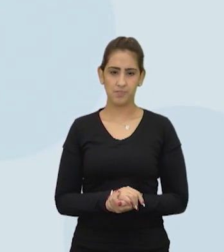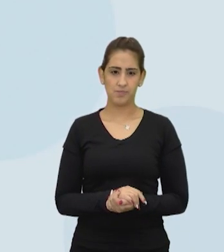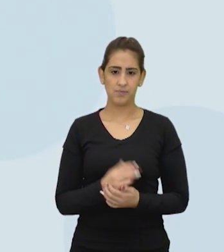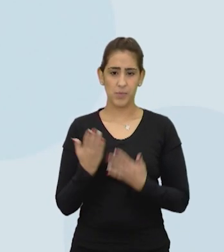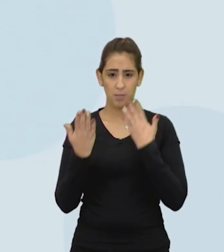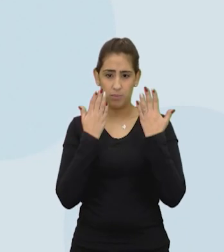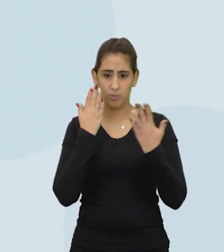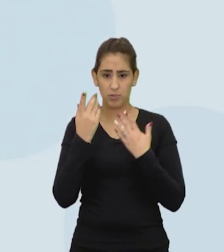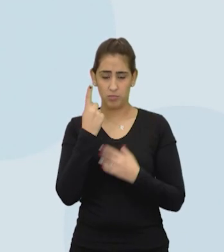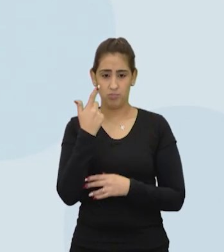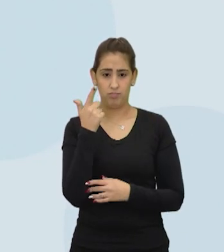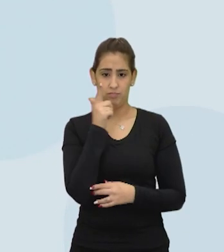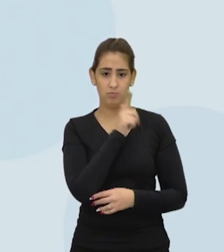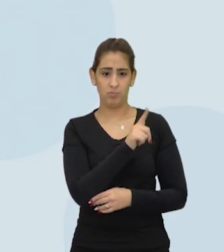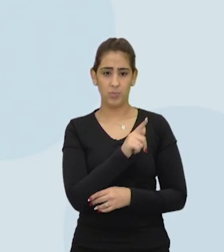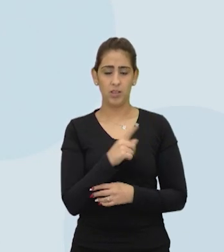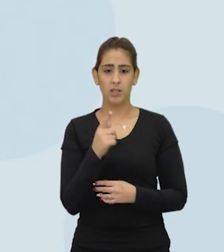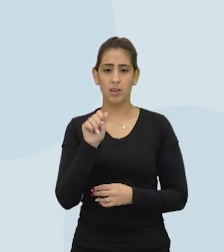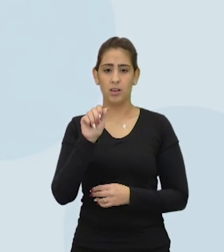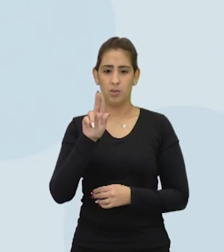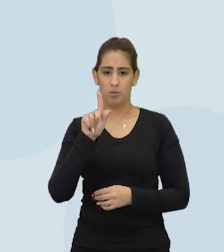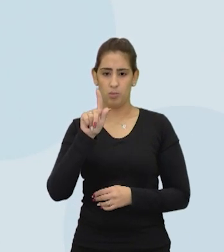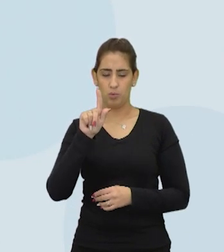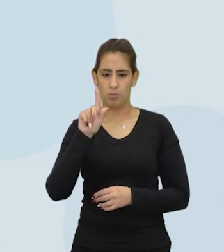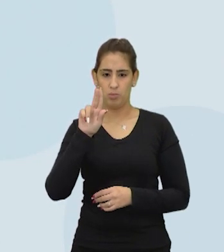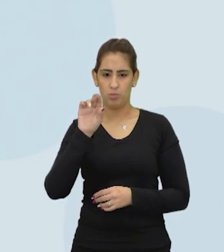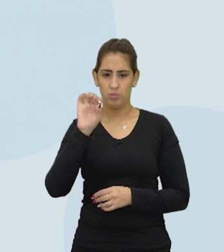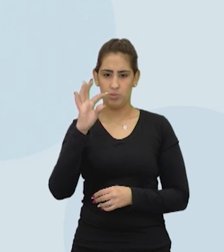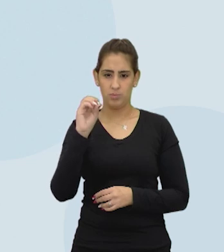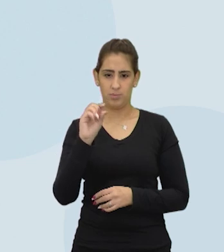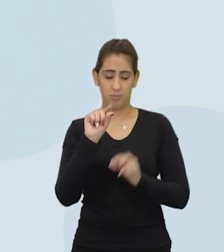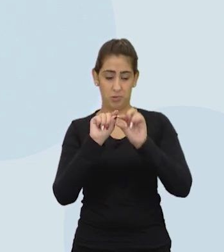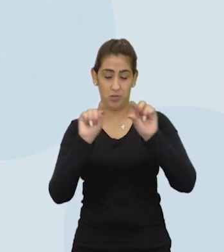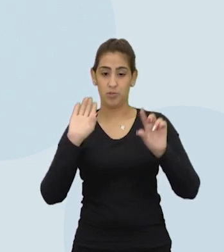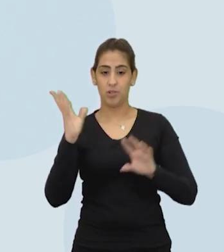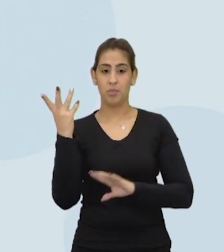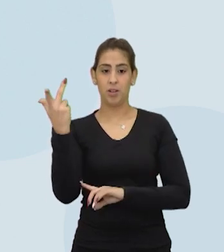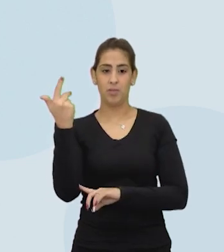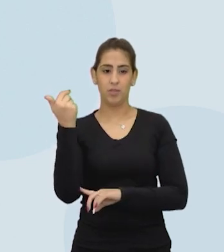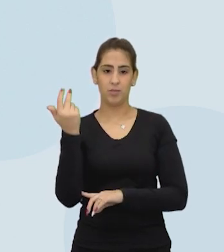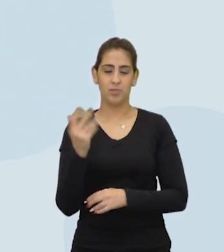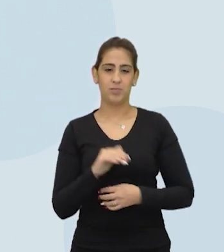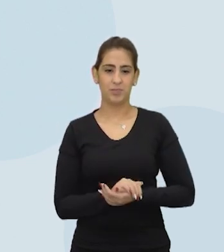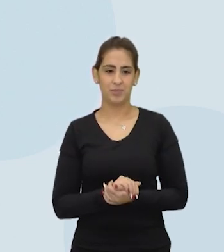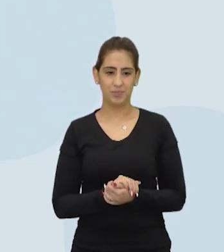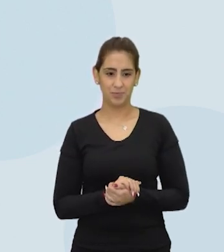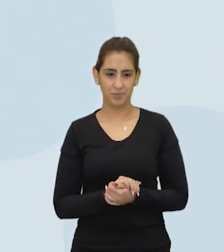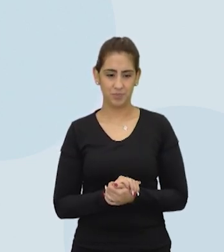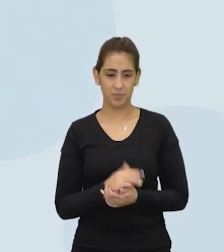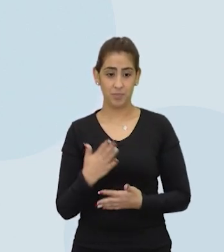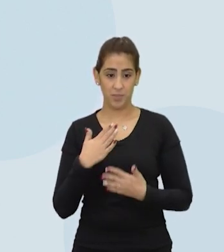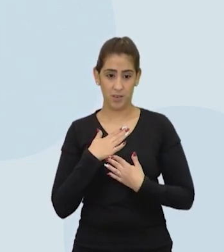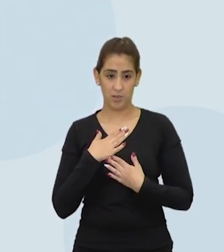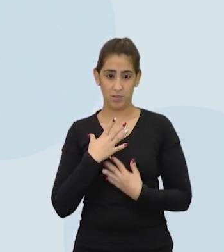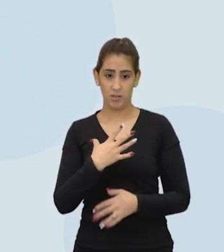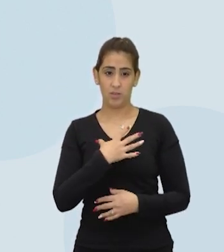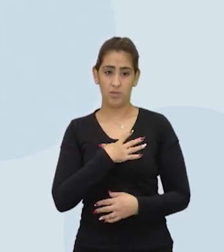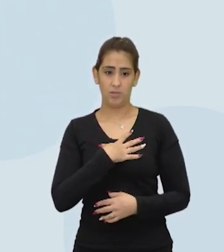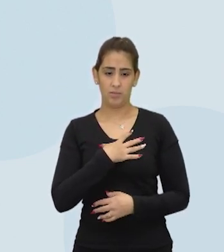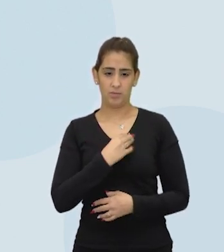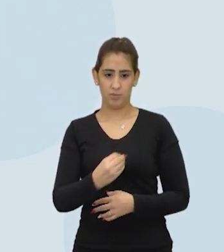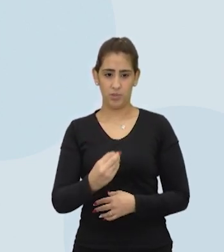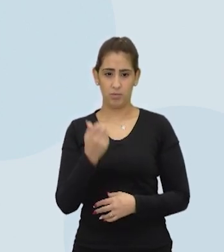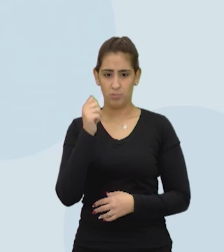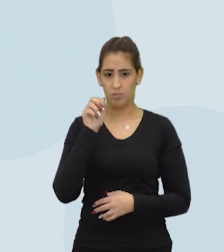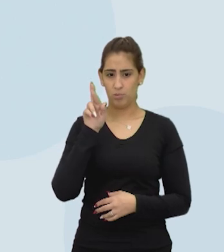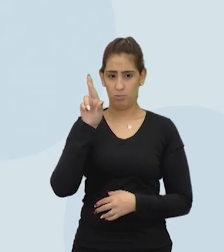Psicologia de um Vencido, de Augusto dos Anjos. Só o título já é espetacular. Psicologia de um Vencido. Eu, filho do carbono